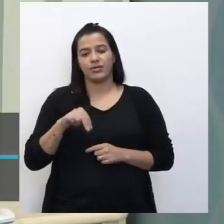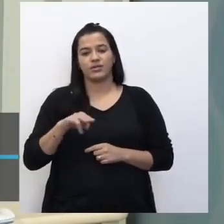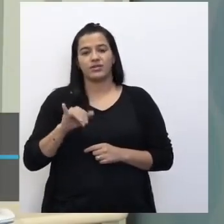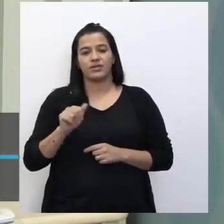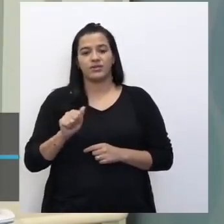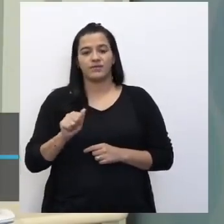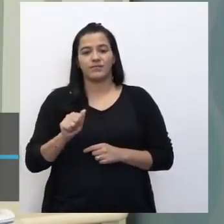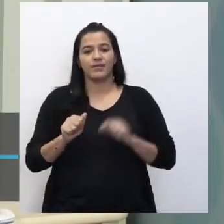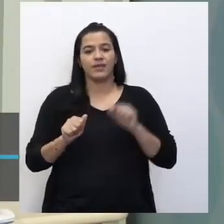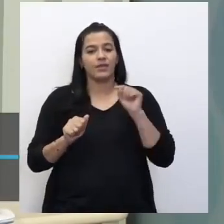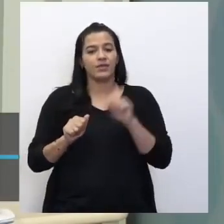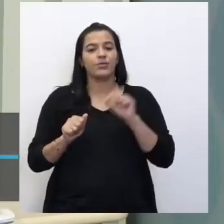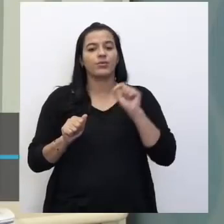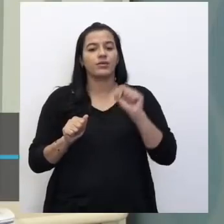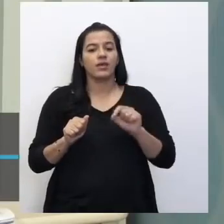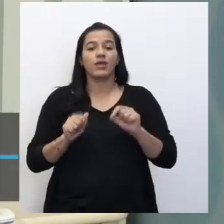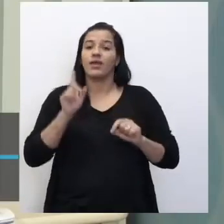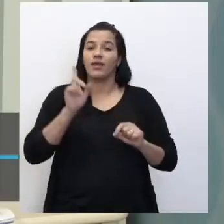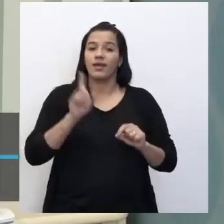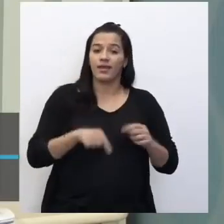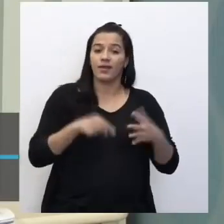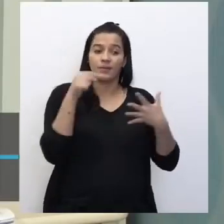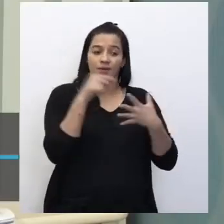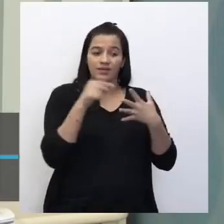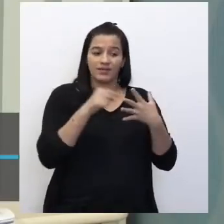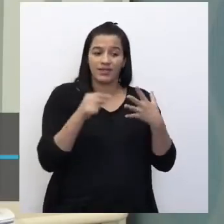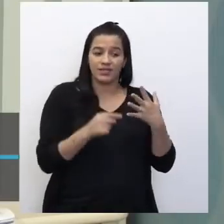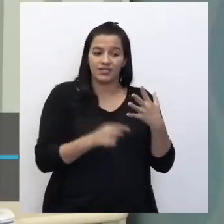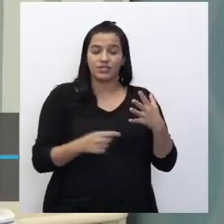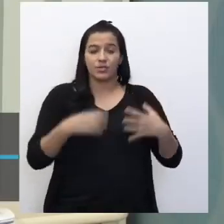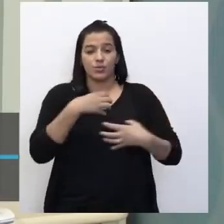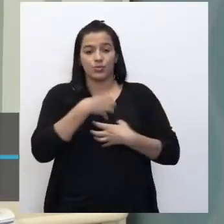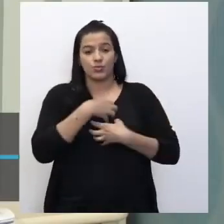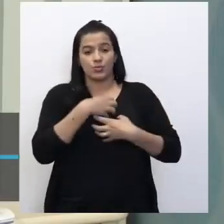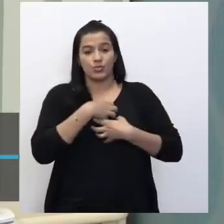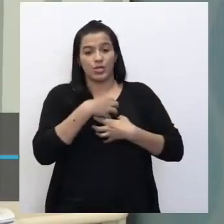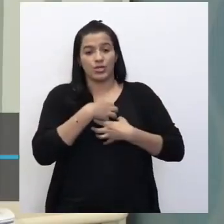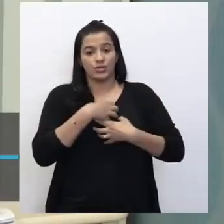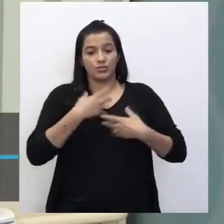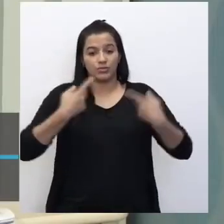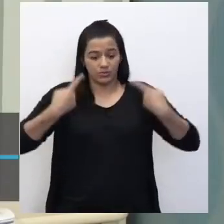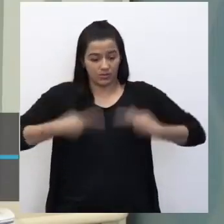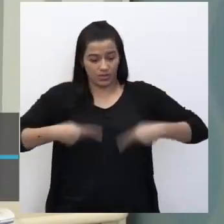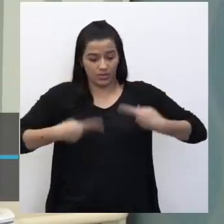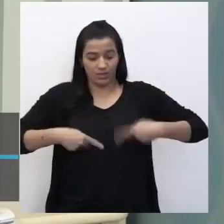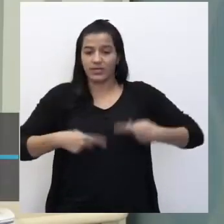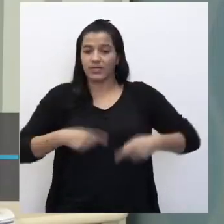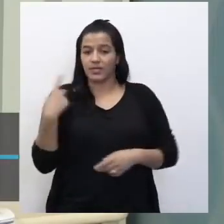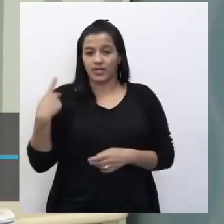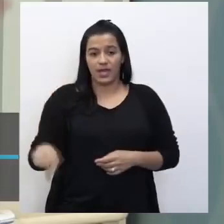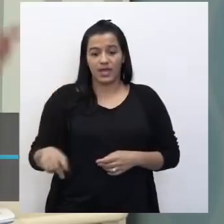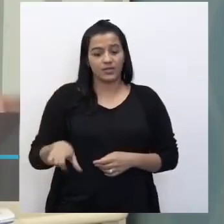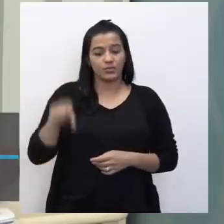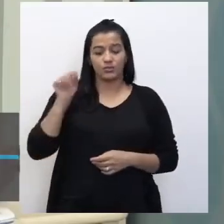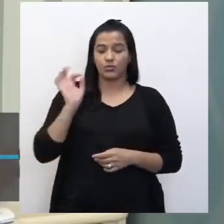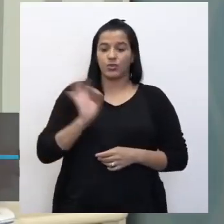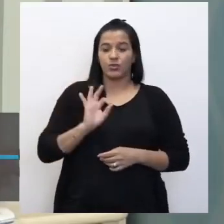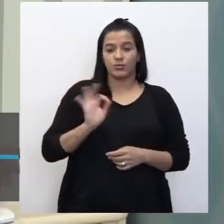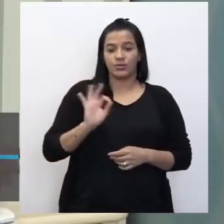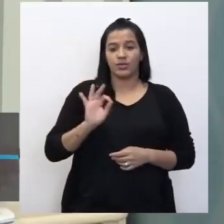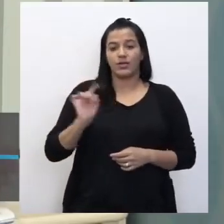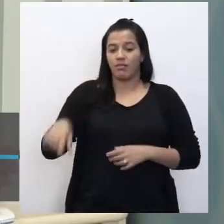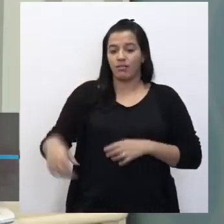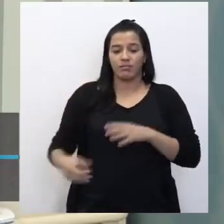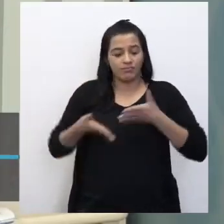só, é uma determinada característica física dela, que ela não escolheu. Ou seja, que foi a natureza que deu para